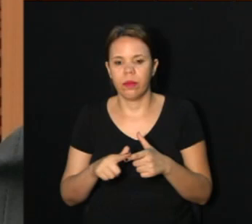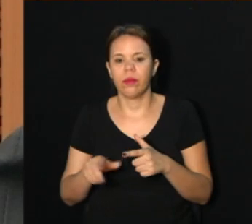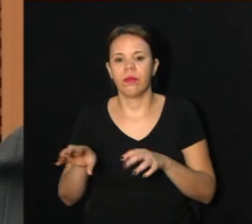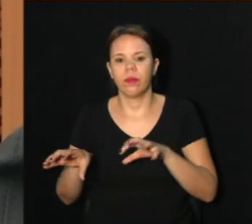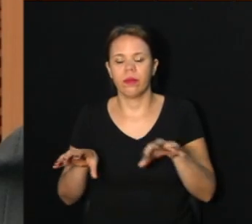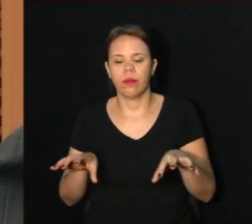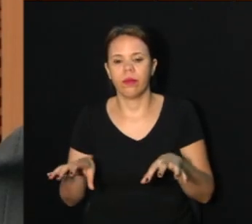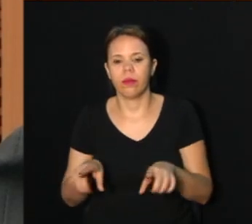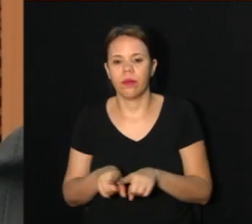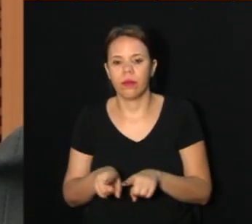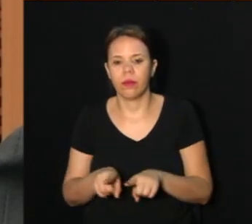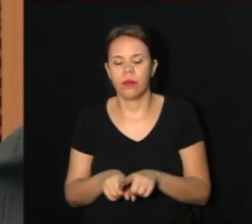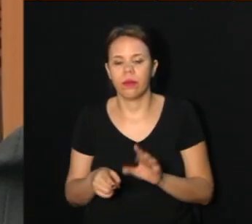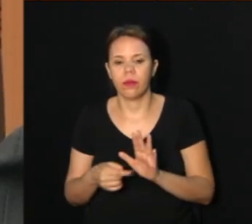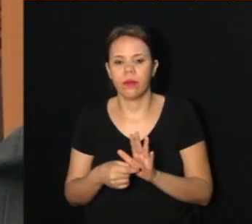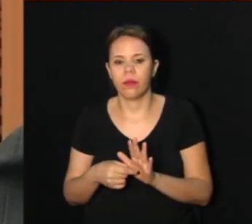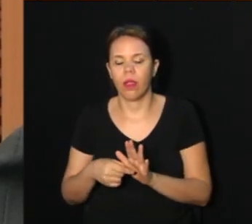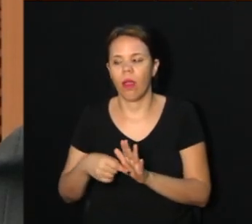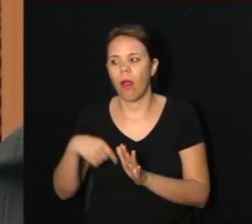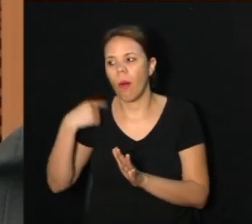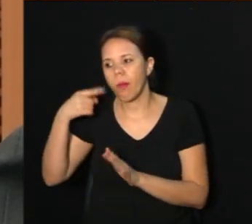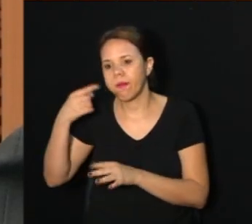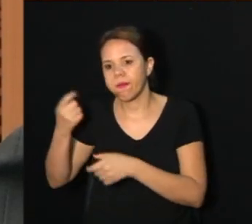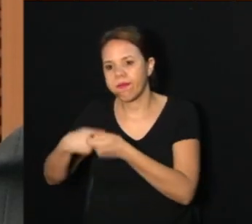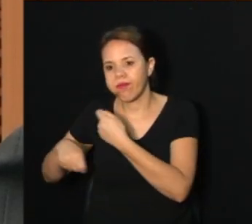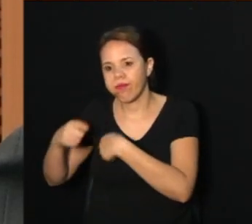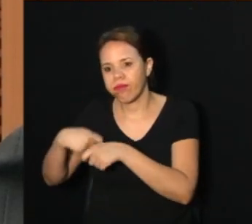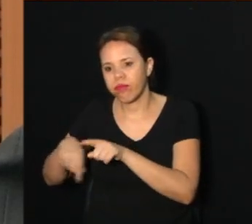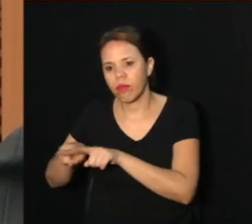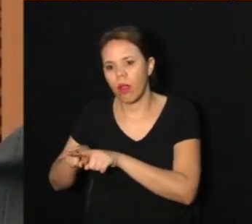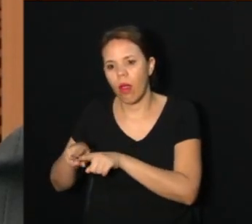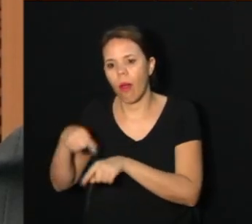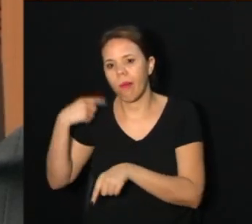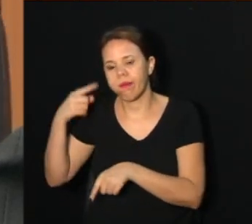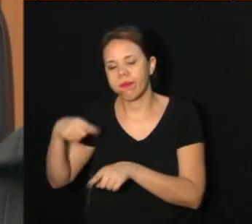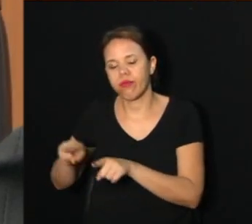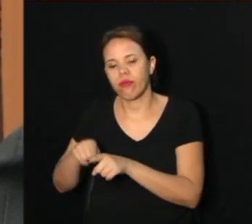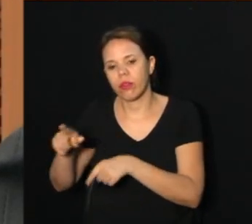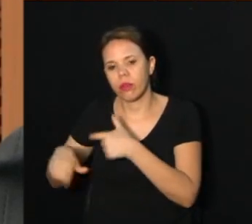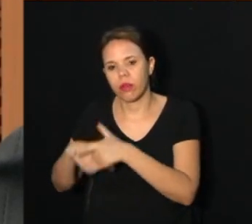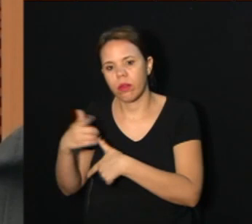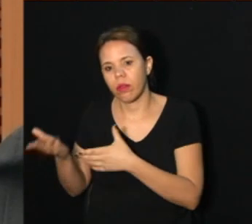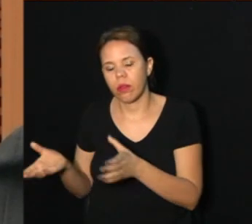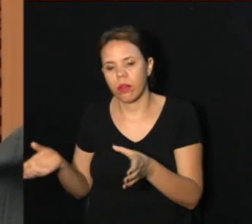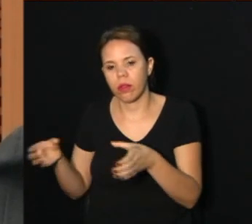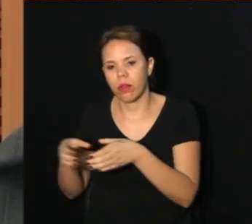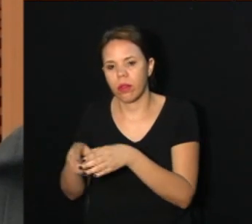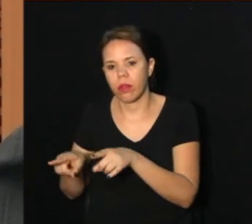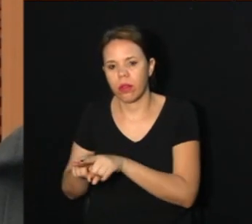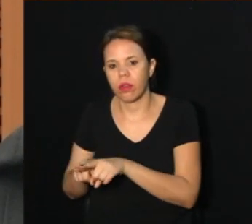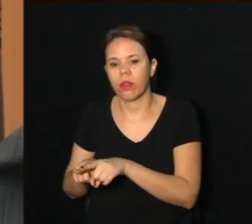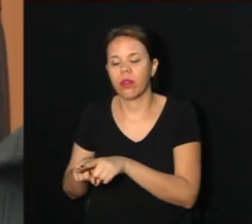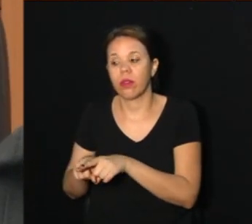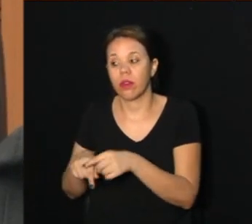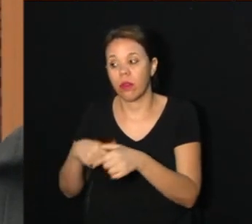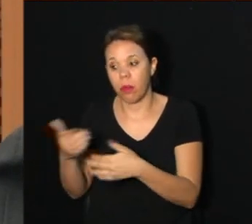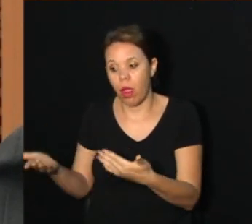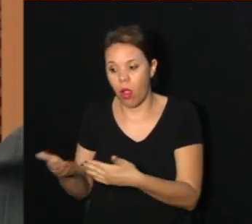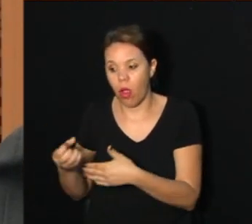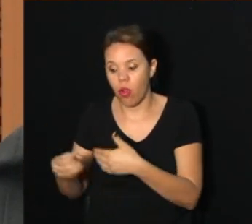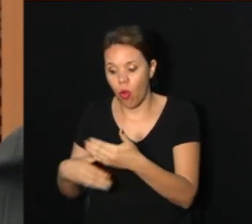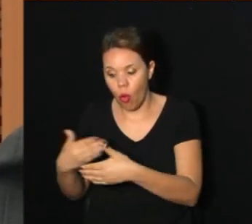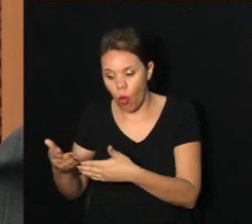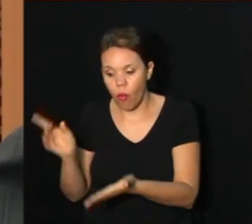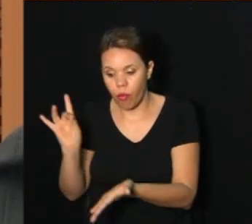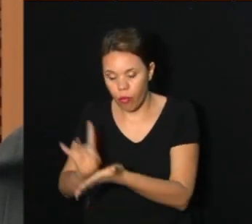também aventado, dos procuradores administrativos e os procuradores, né, que atuam na consultoria, e os procuradores do contencioso. Enfim, isso se